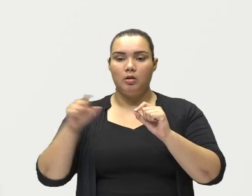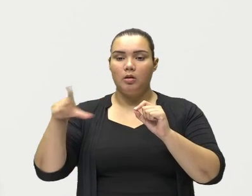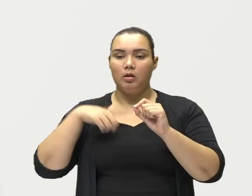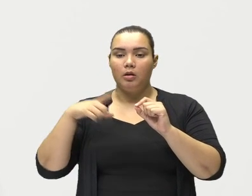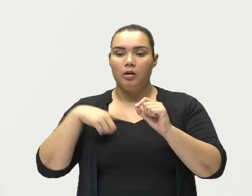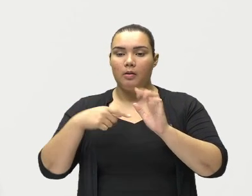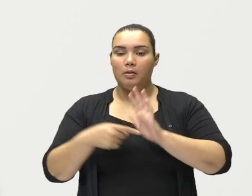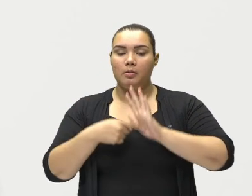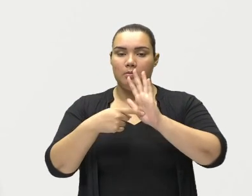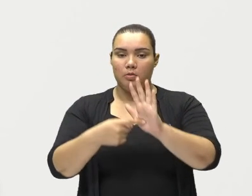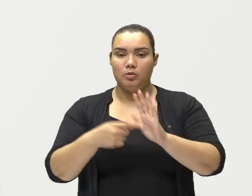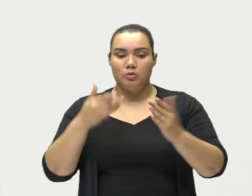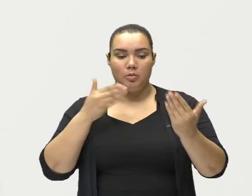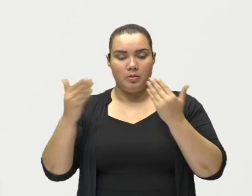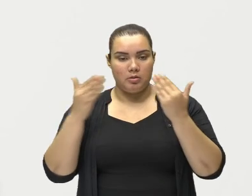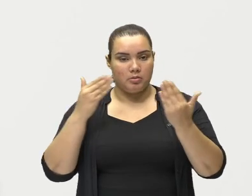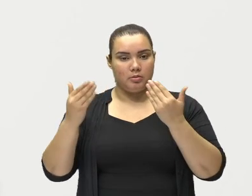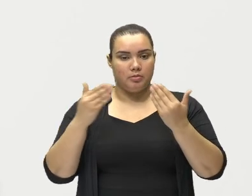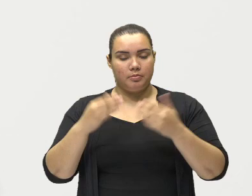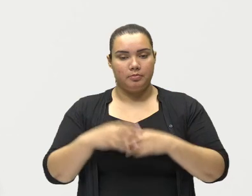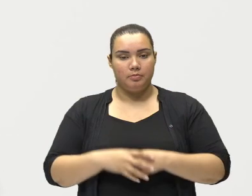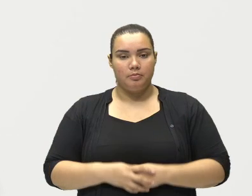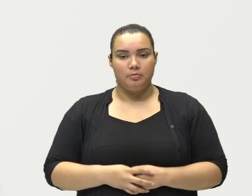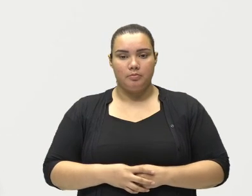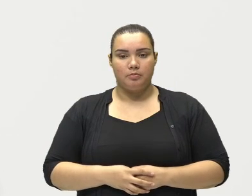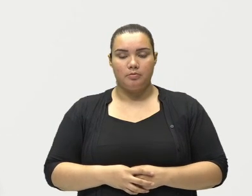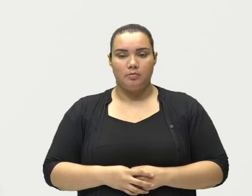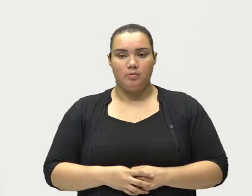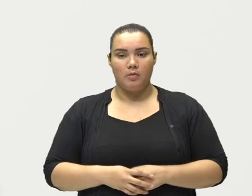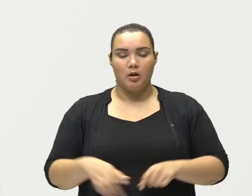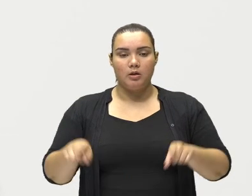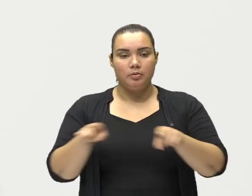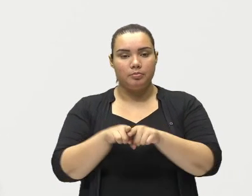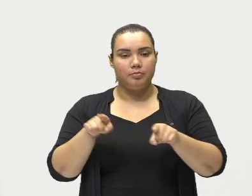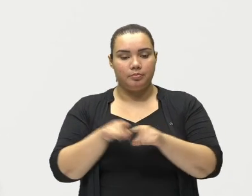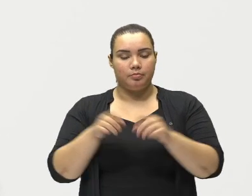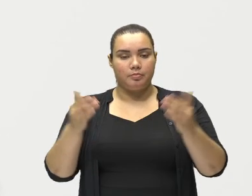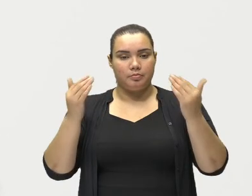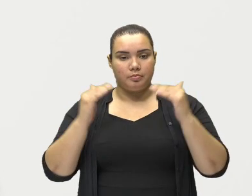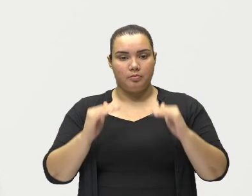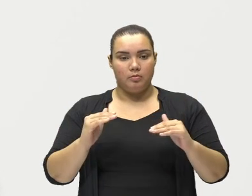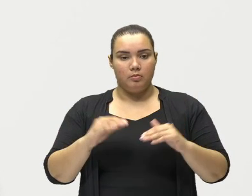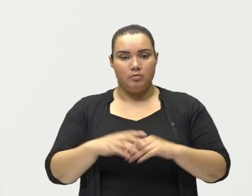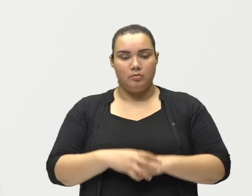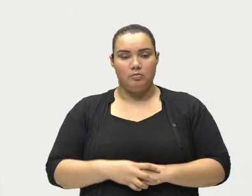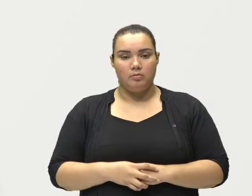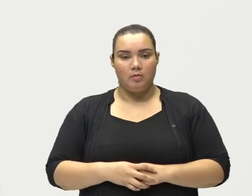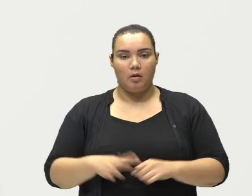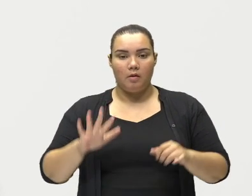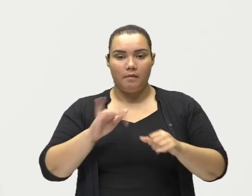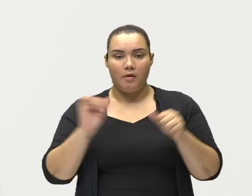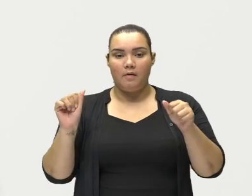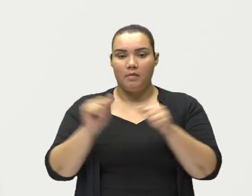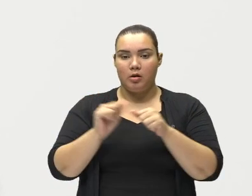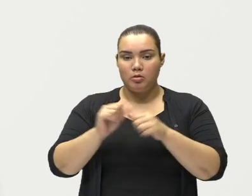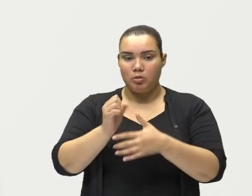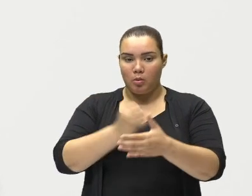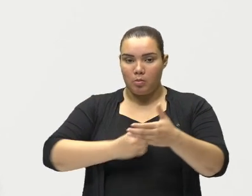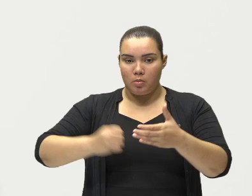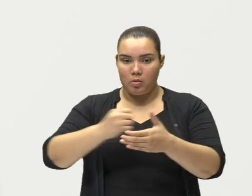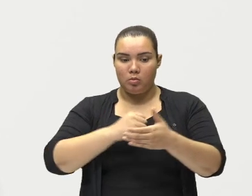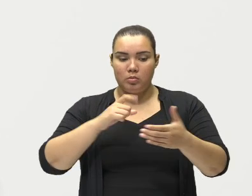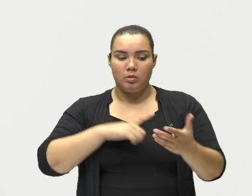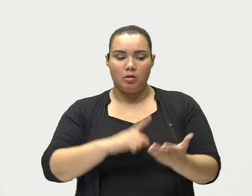dando essa ideia de comparação. Temos aqui também, olha só, temos aqui, faremos o bolo conforme